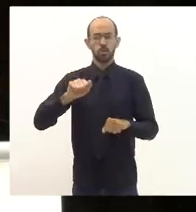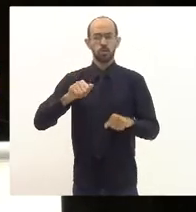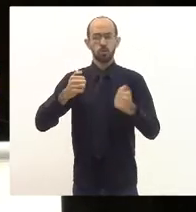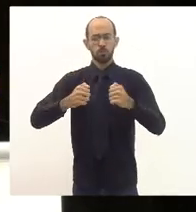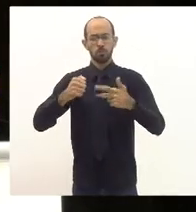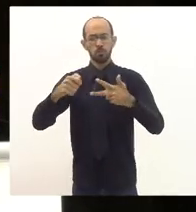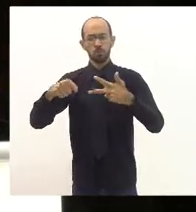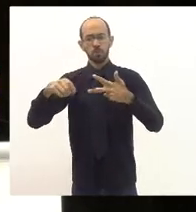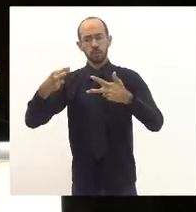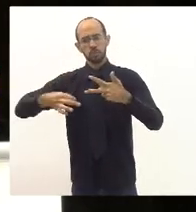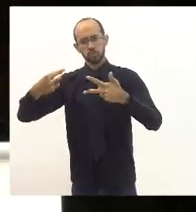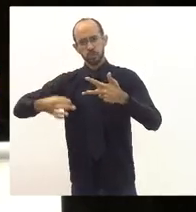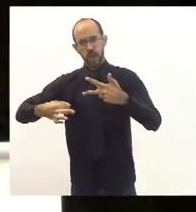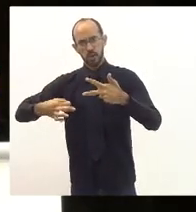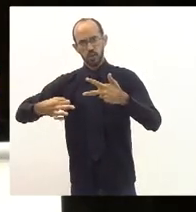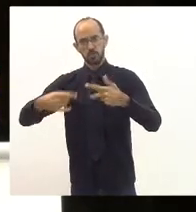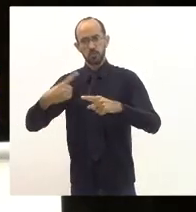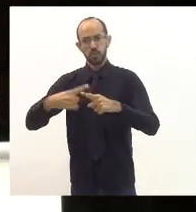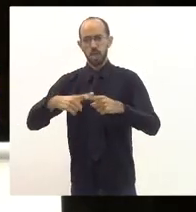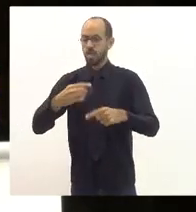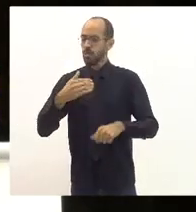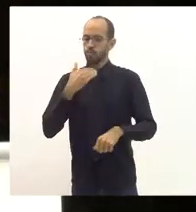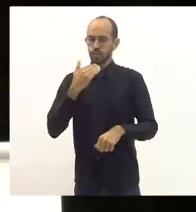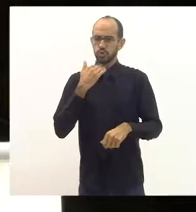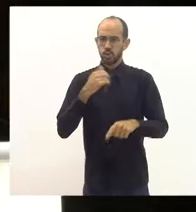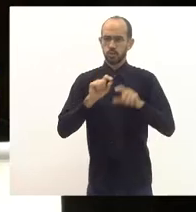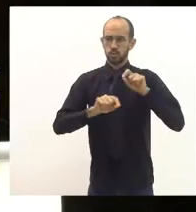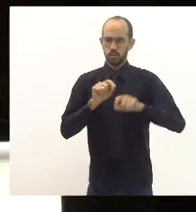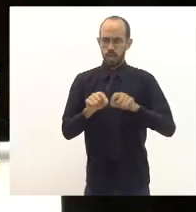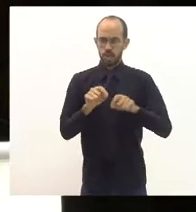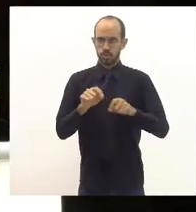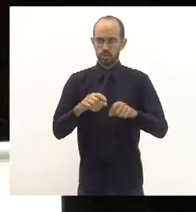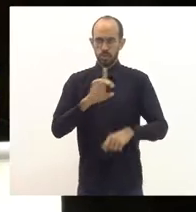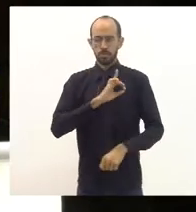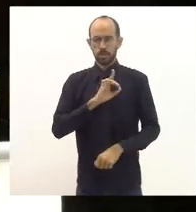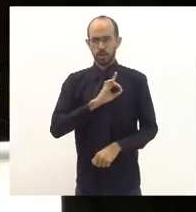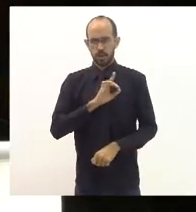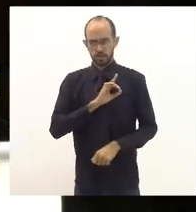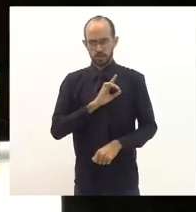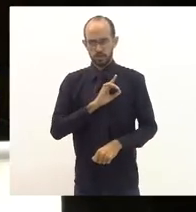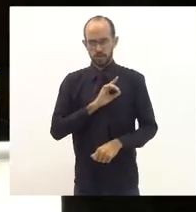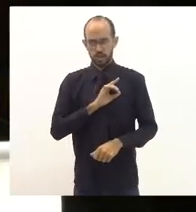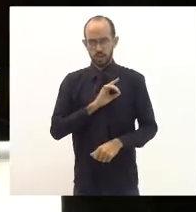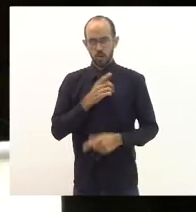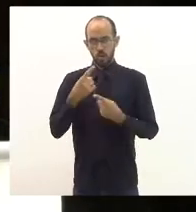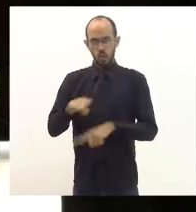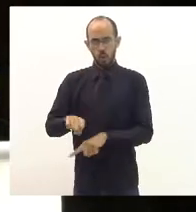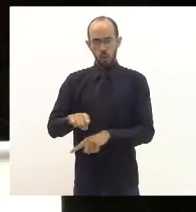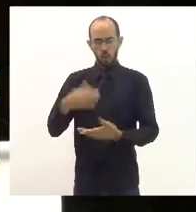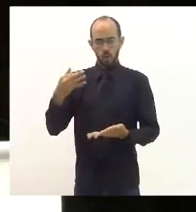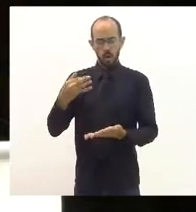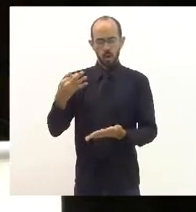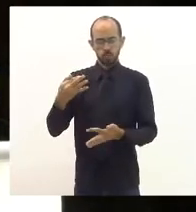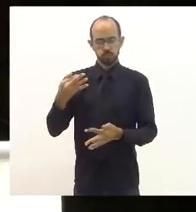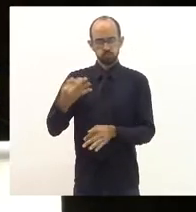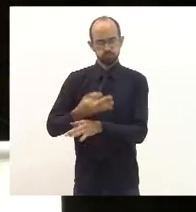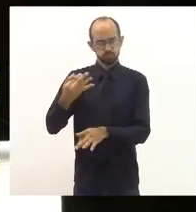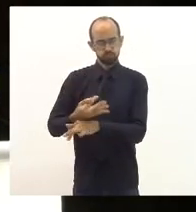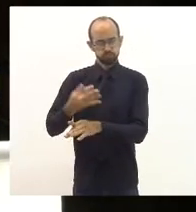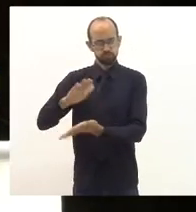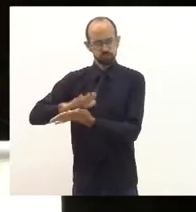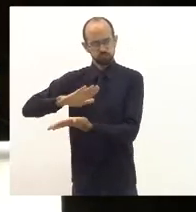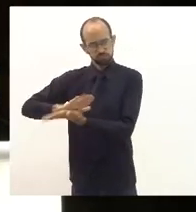Judiciário, porque não adianta nós termos uma delegacia de combate à intolerância, temos várias delegacias de combate à